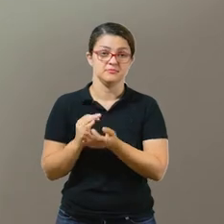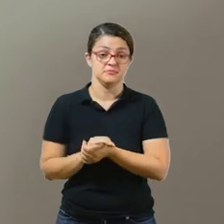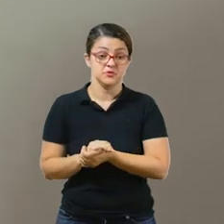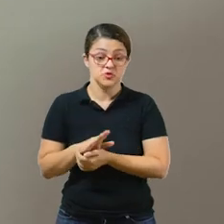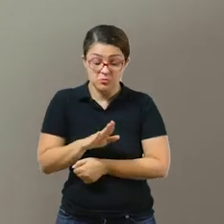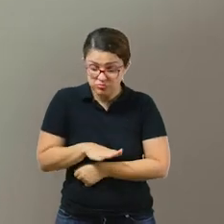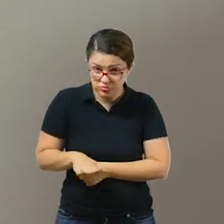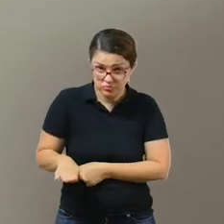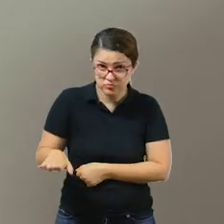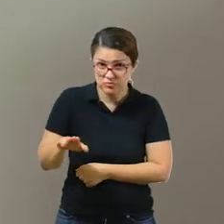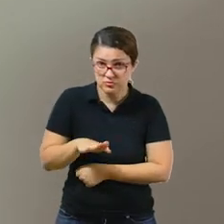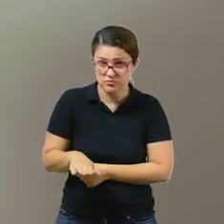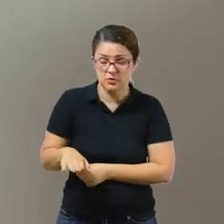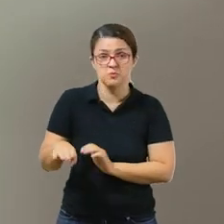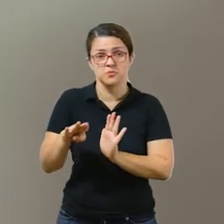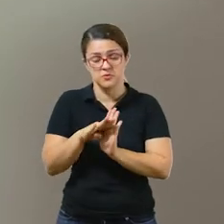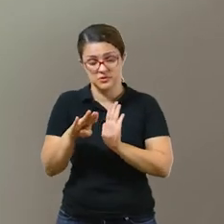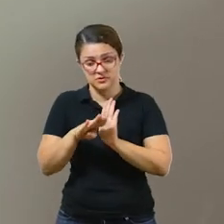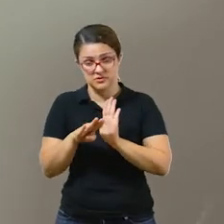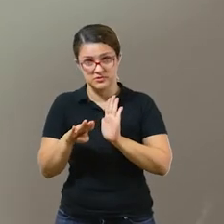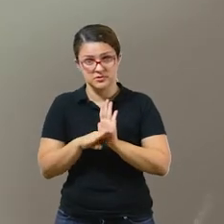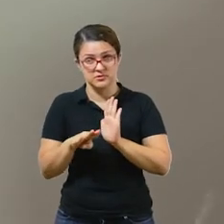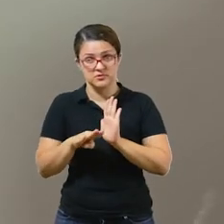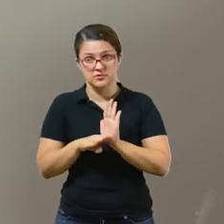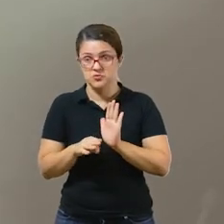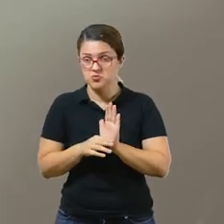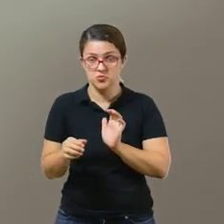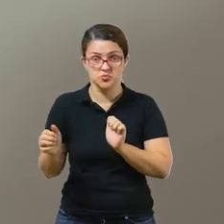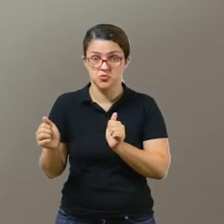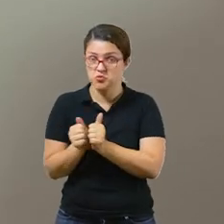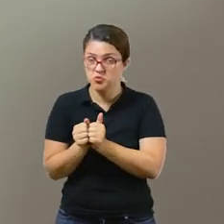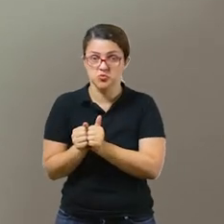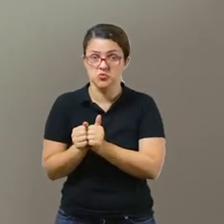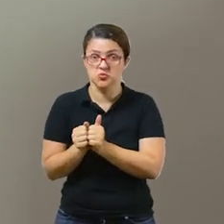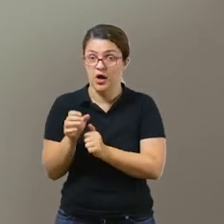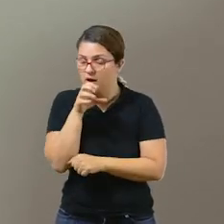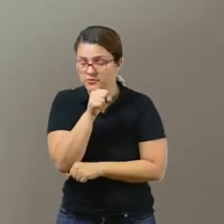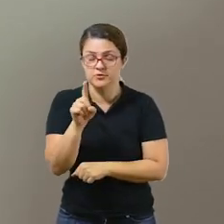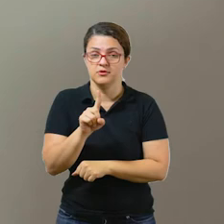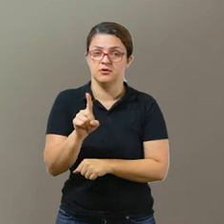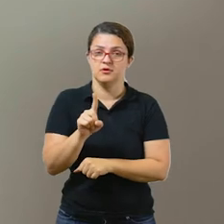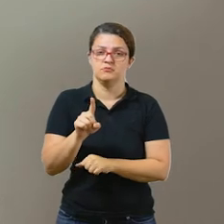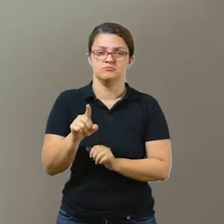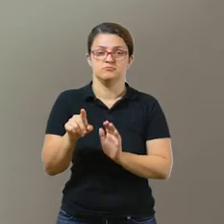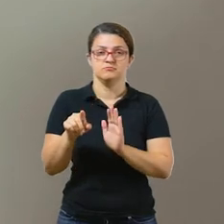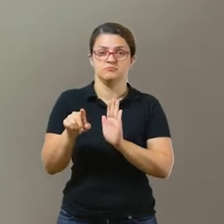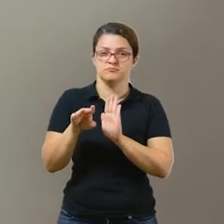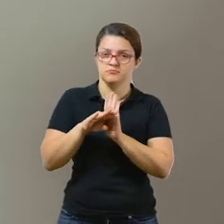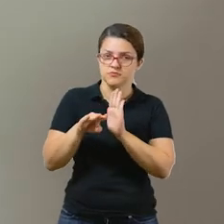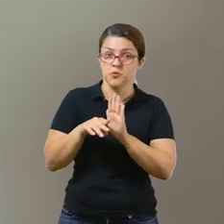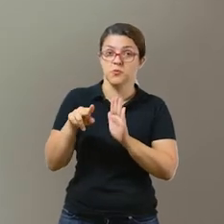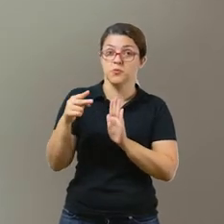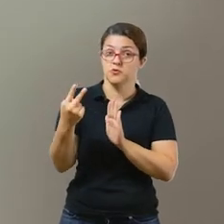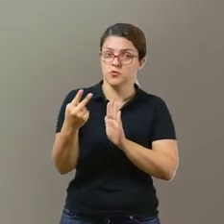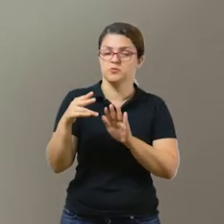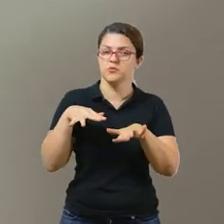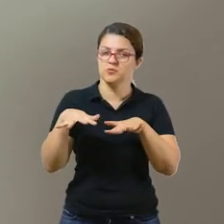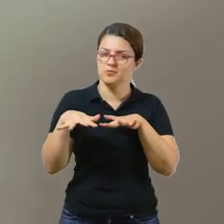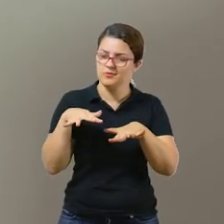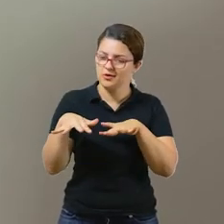crianças menores, eu sugiro que você faça por etapa, tá? Não passe a coreografia de uma vez. Então passe duas